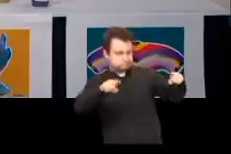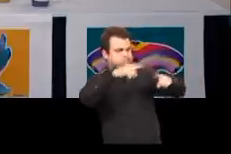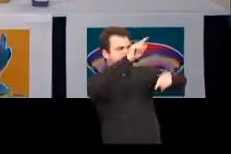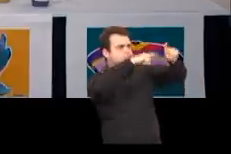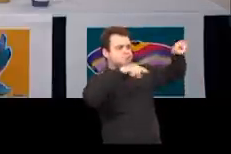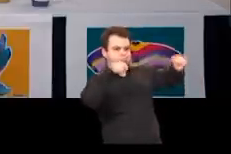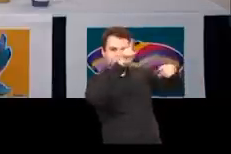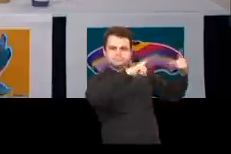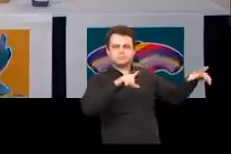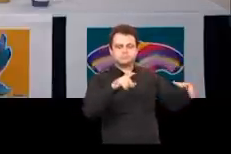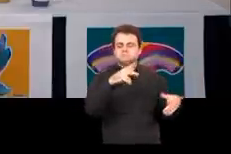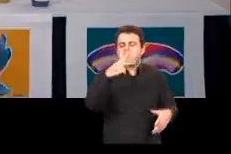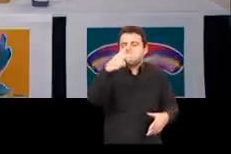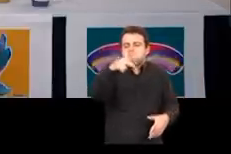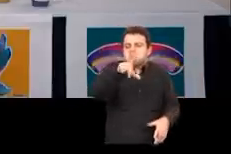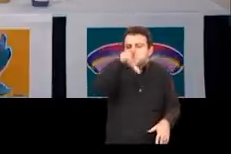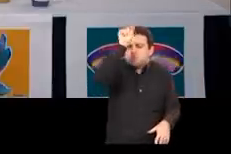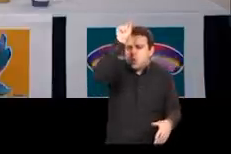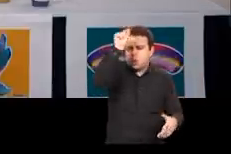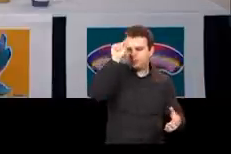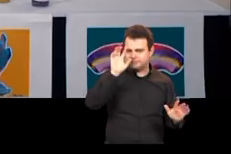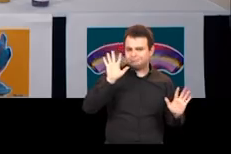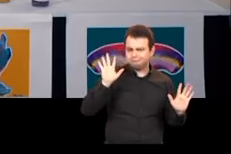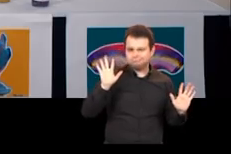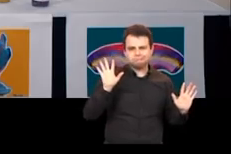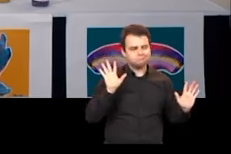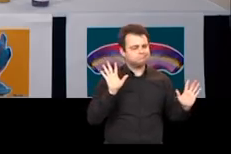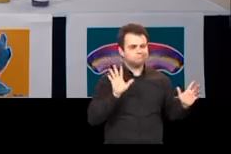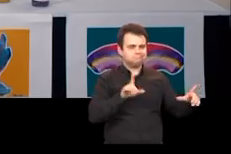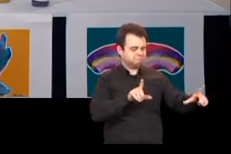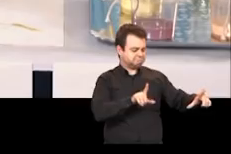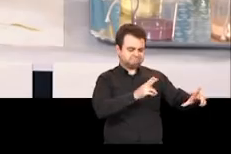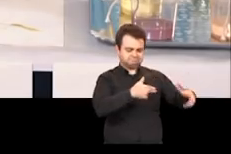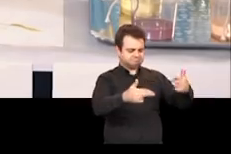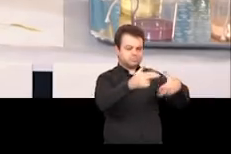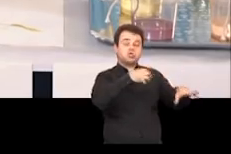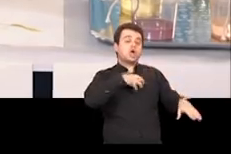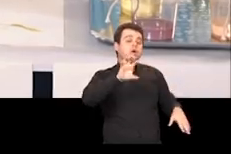Você pode direcionar de várias posições.